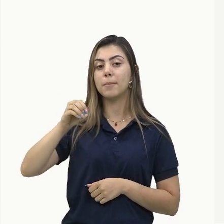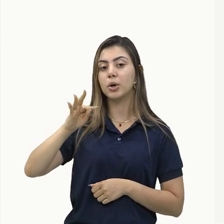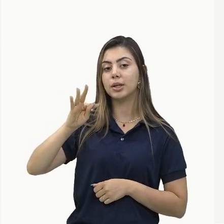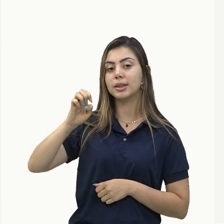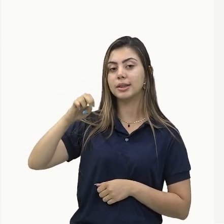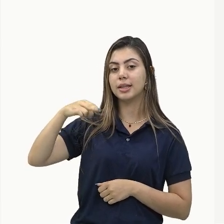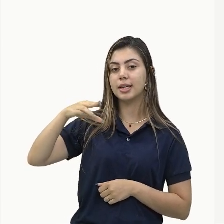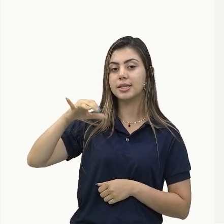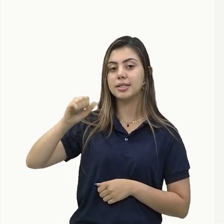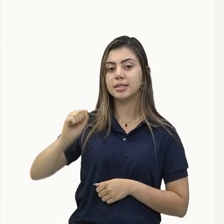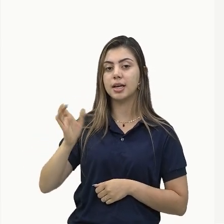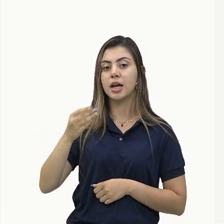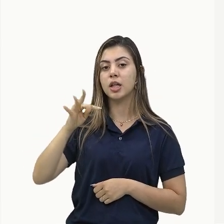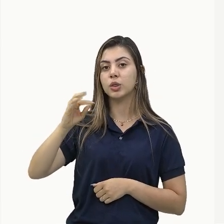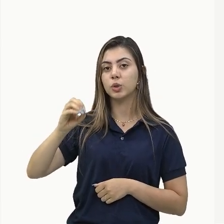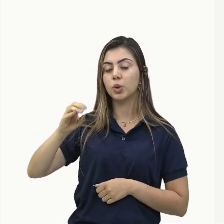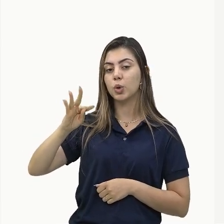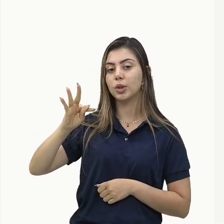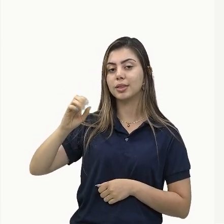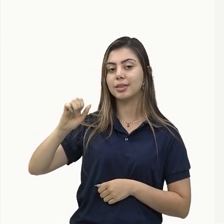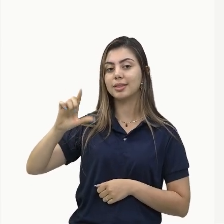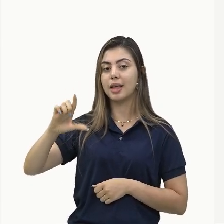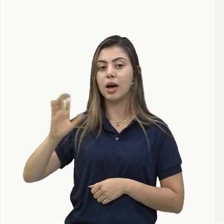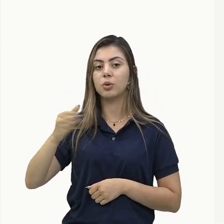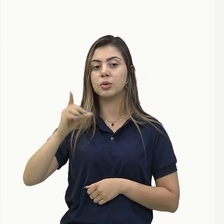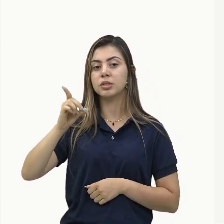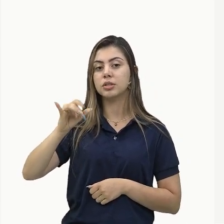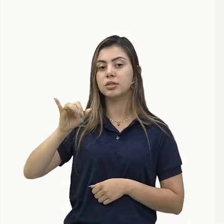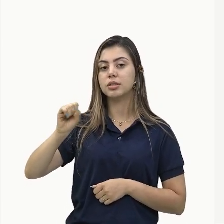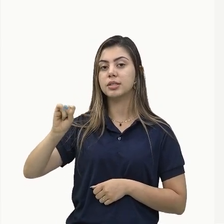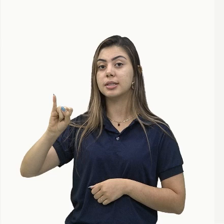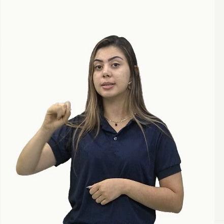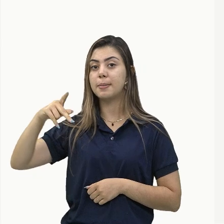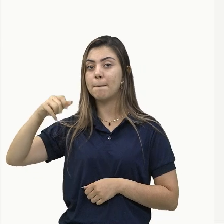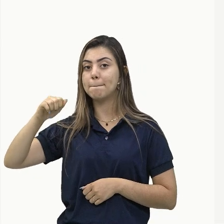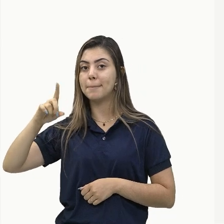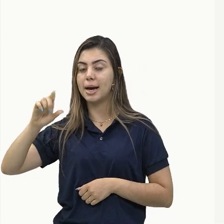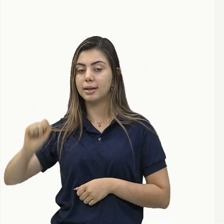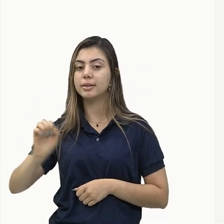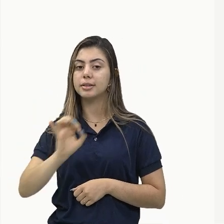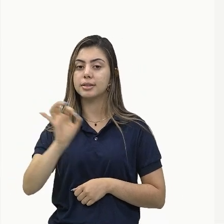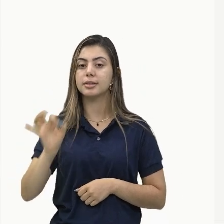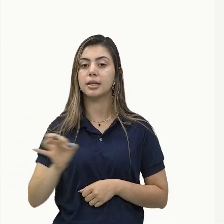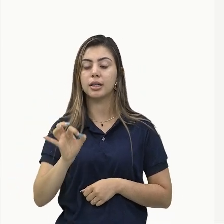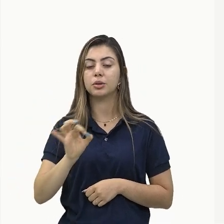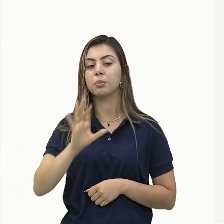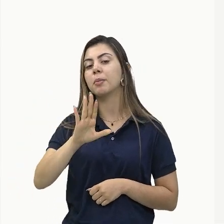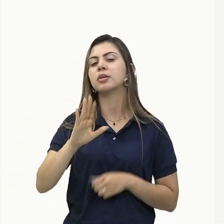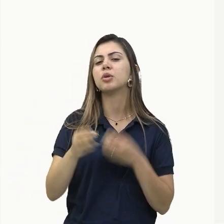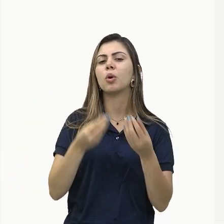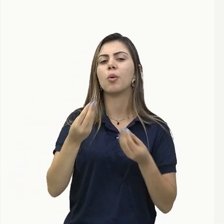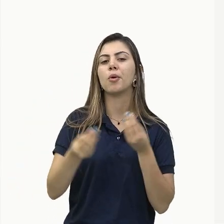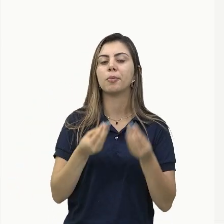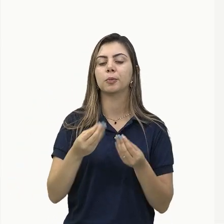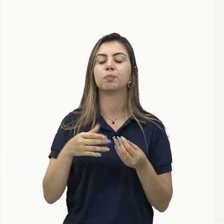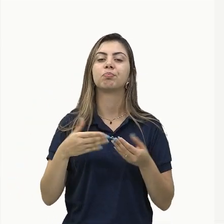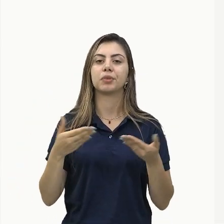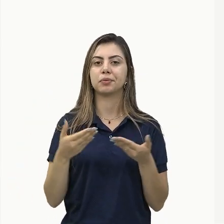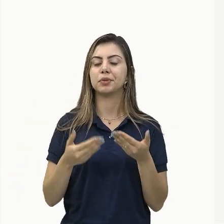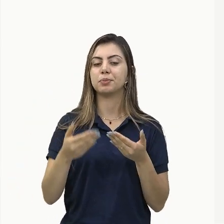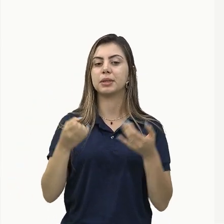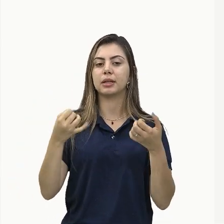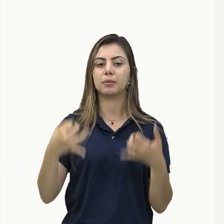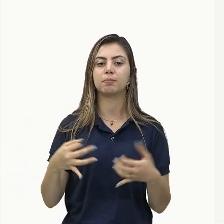total dissipada, não é a potência total do circuito, não, é a potência total dissipada, é dada pela soma,